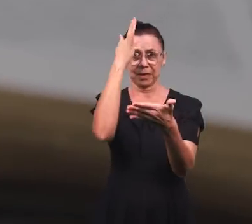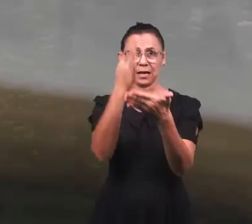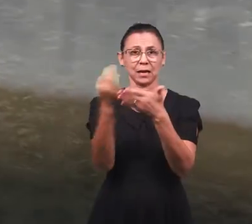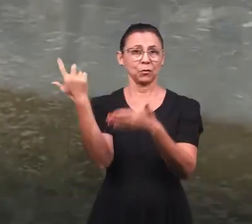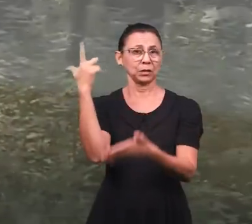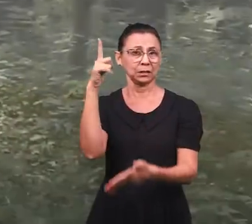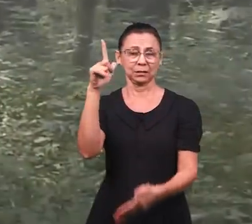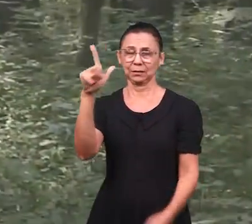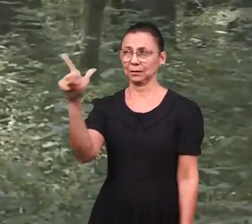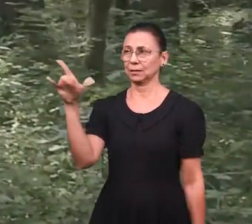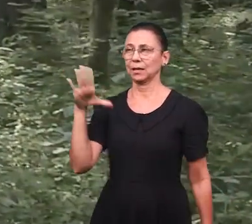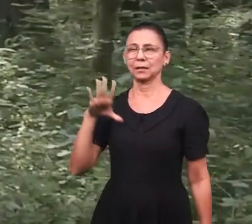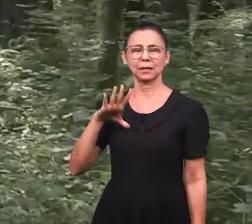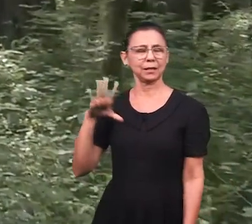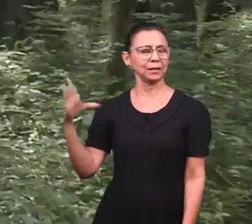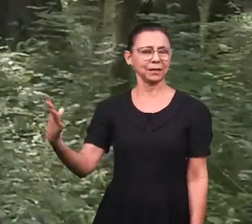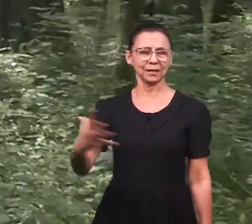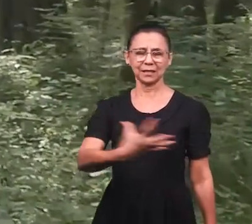mãos. Pela fé